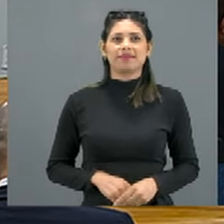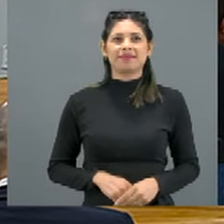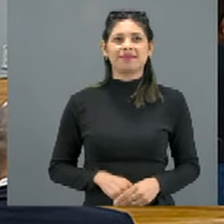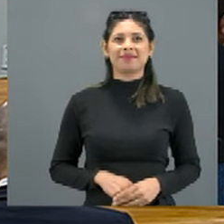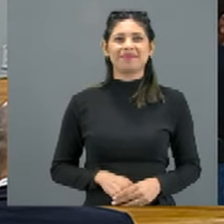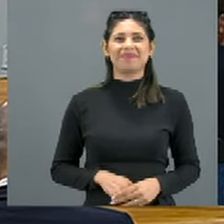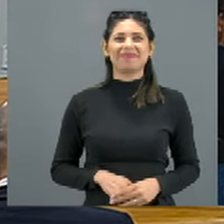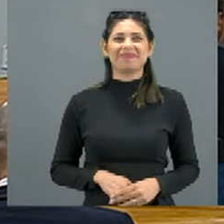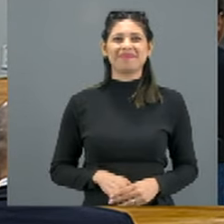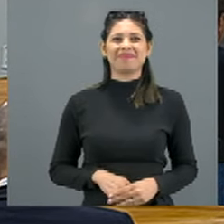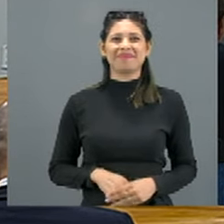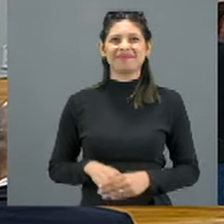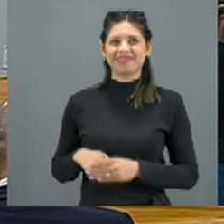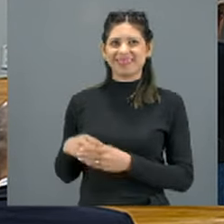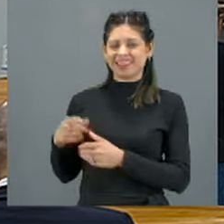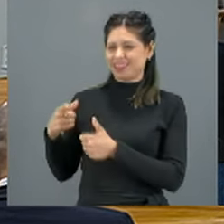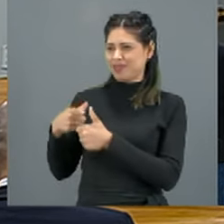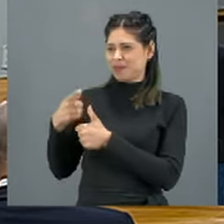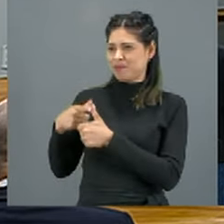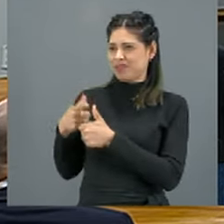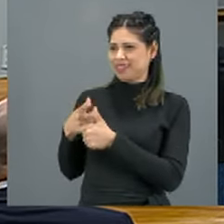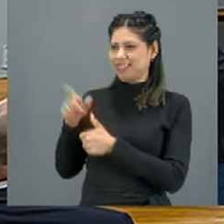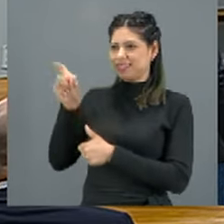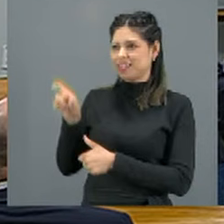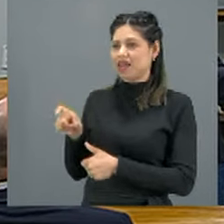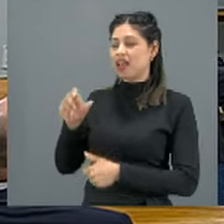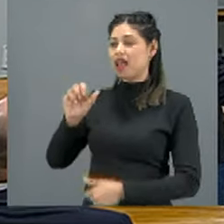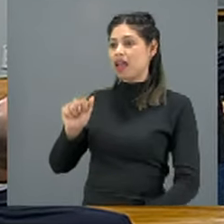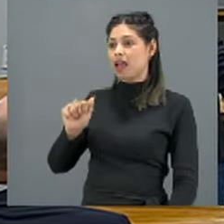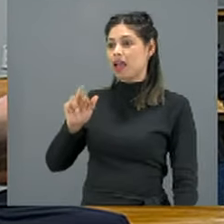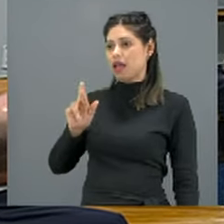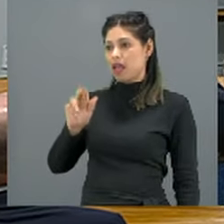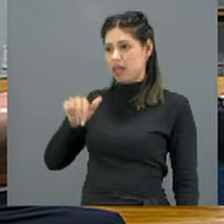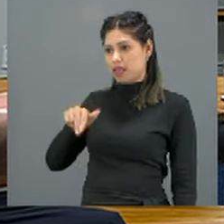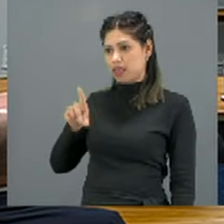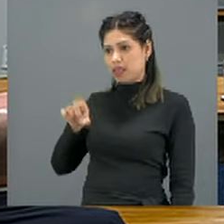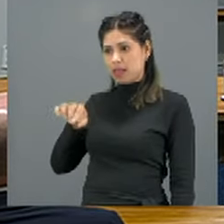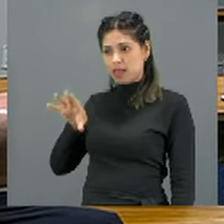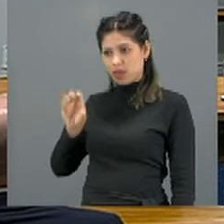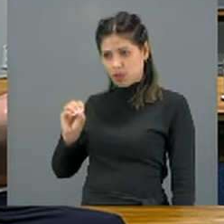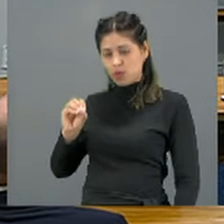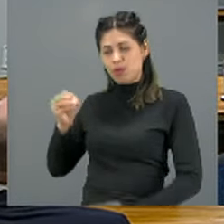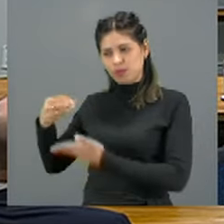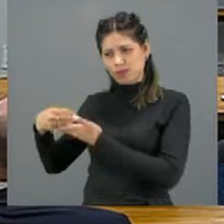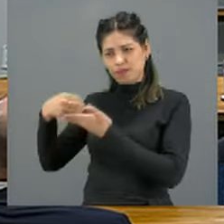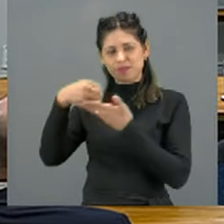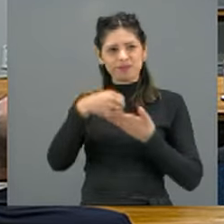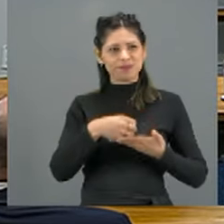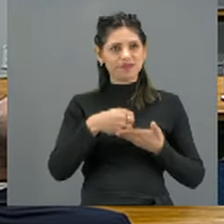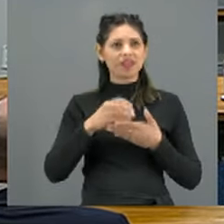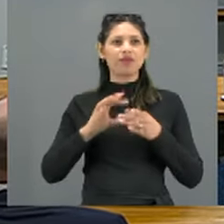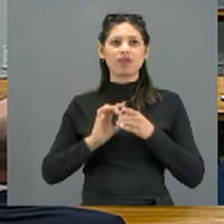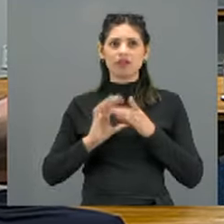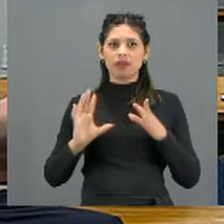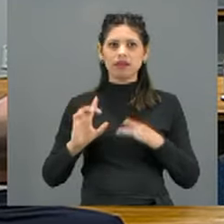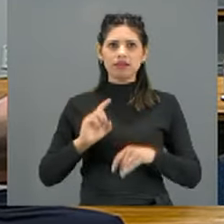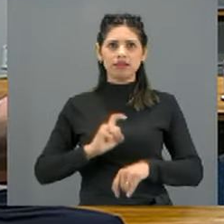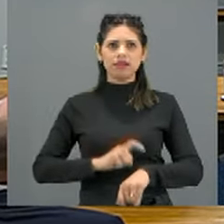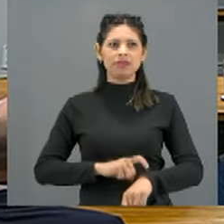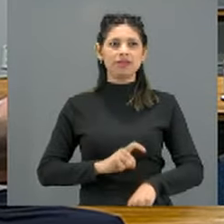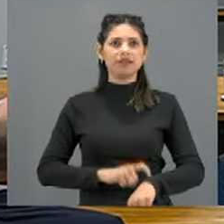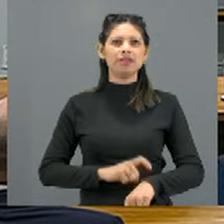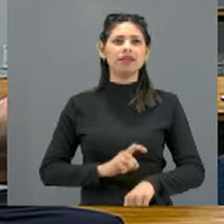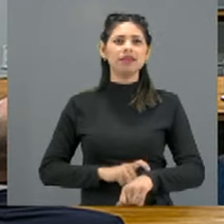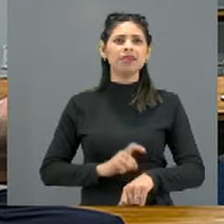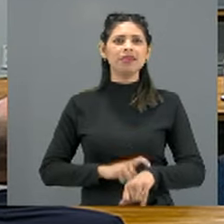Cereloi, né? Que é a etnia. Fica à vontade, a gente não vai estipular o tempo,